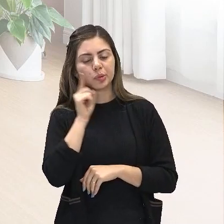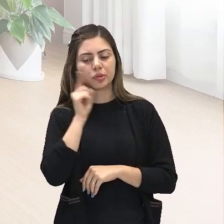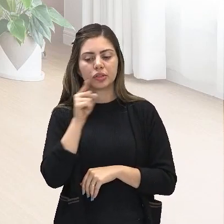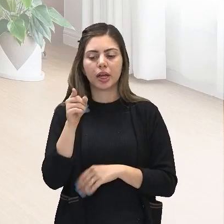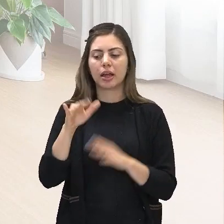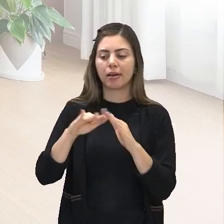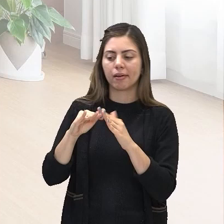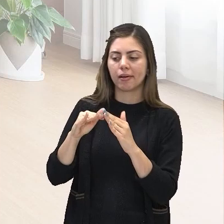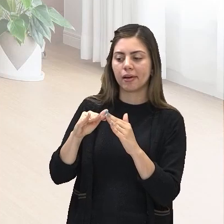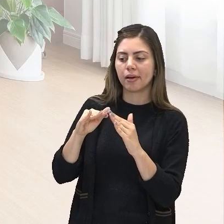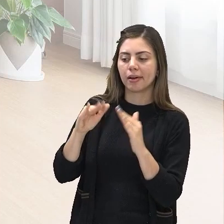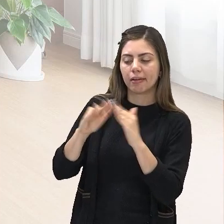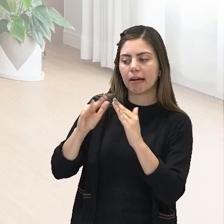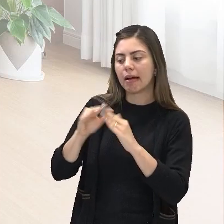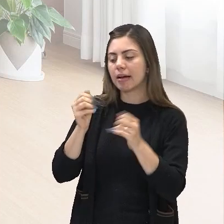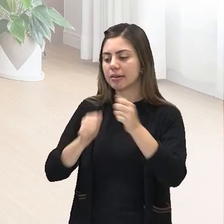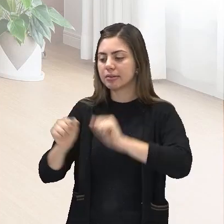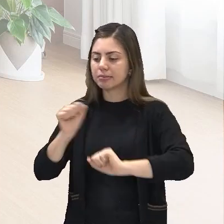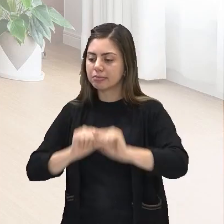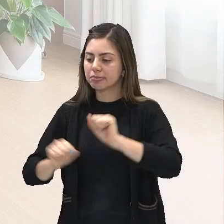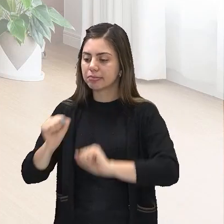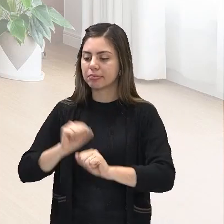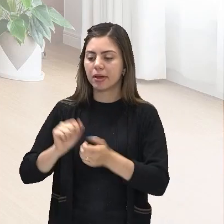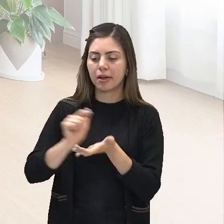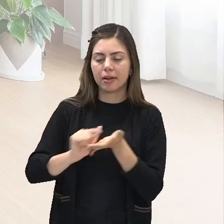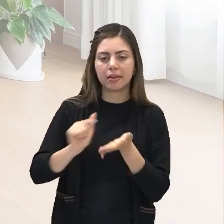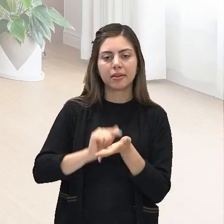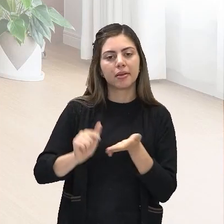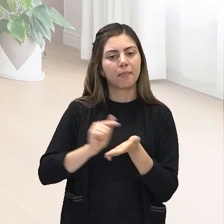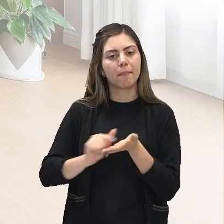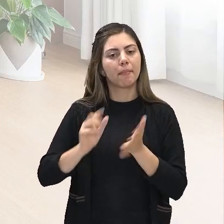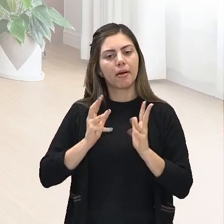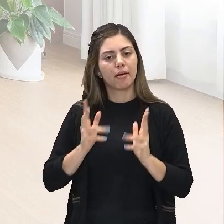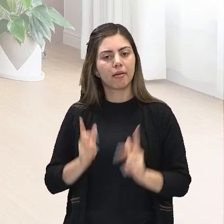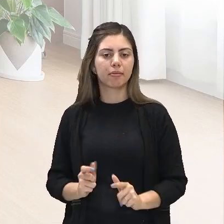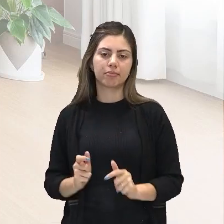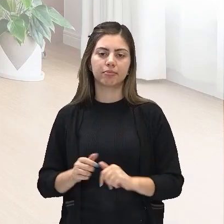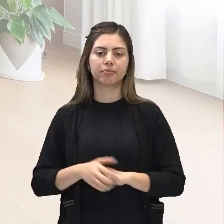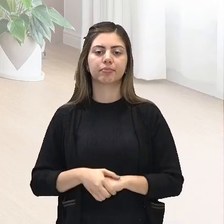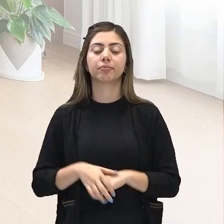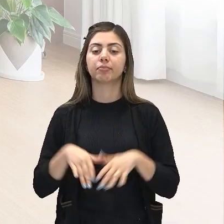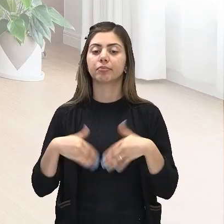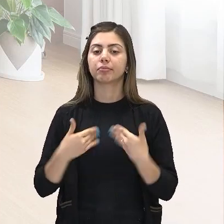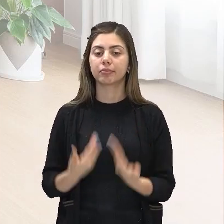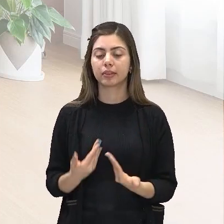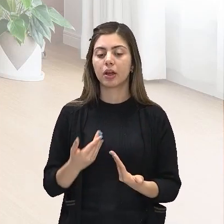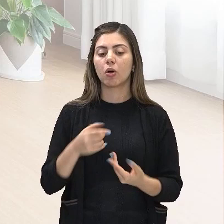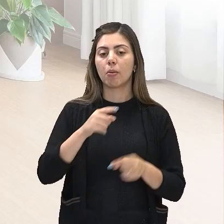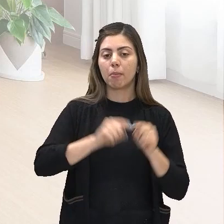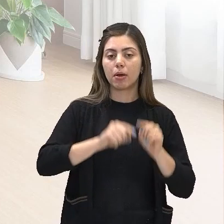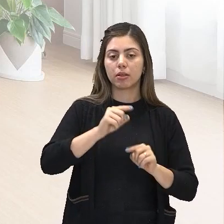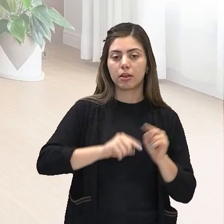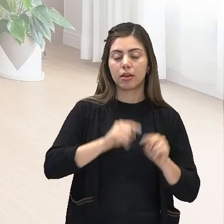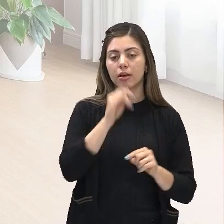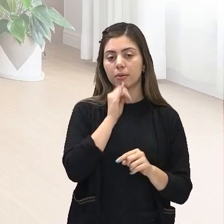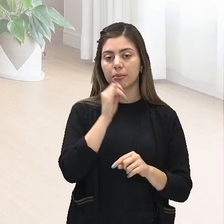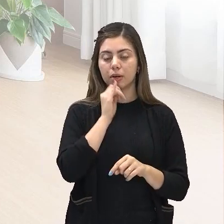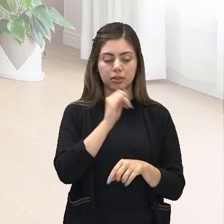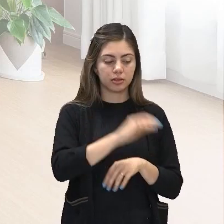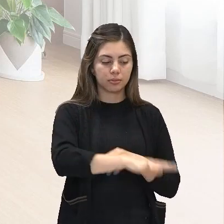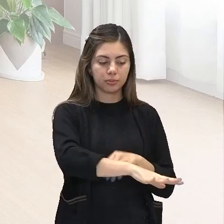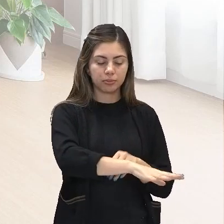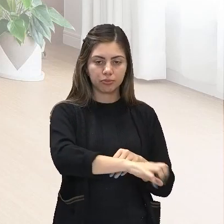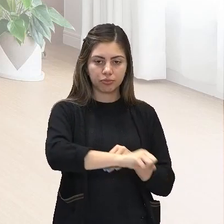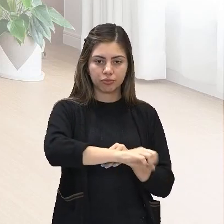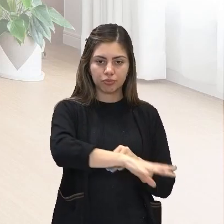suas residências, por exemplo, para manter ali sempre tudo muito bem organizado. E equipamentos ali como o aspirador de pó, que você observa ali na